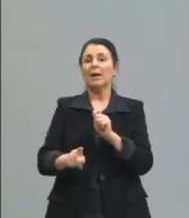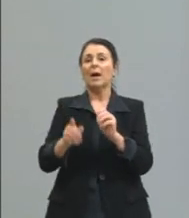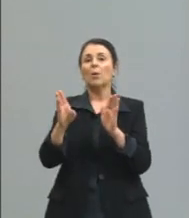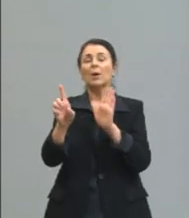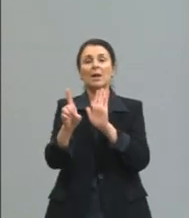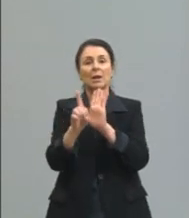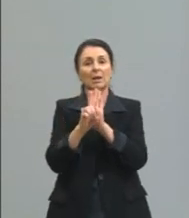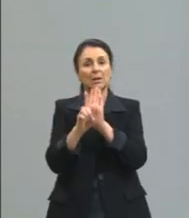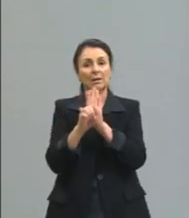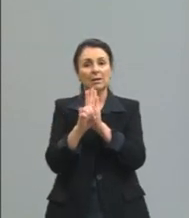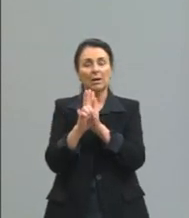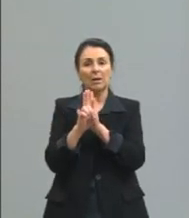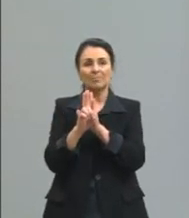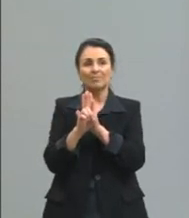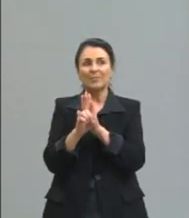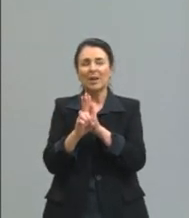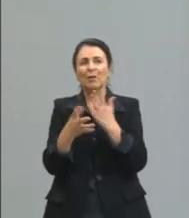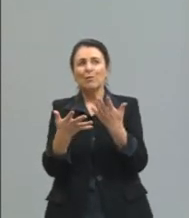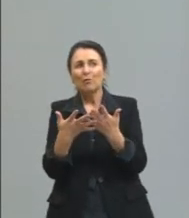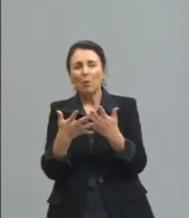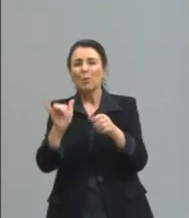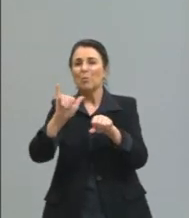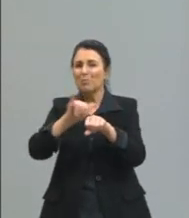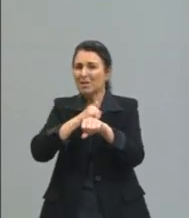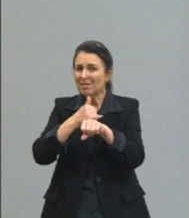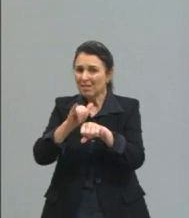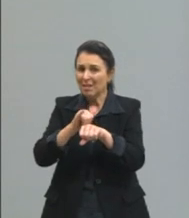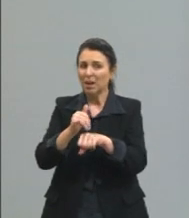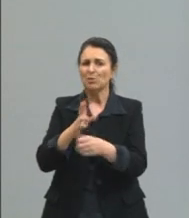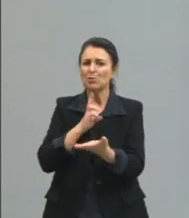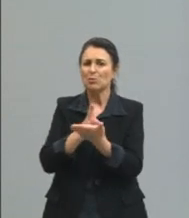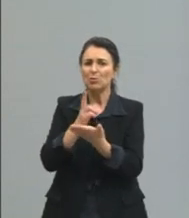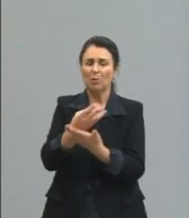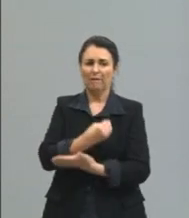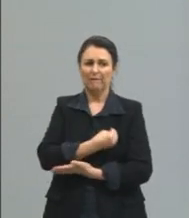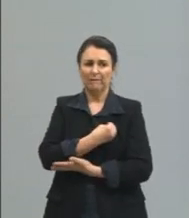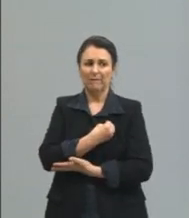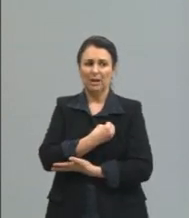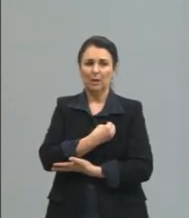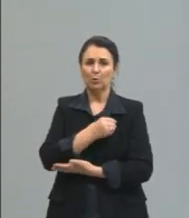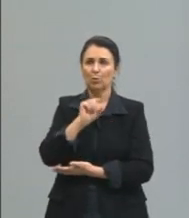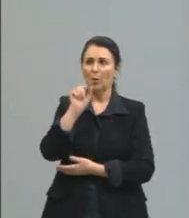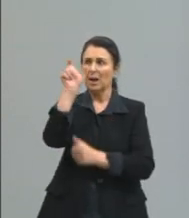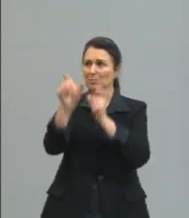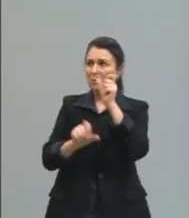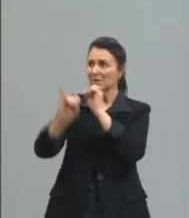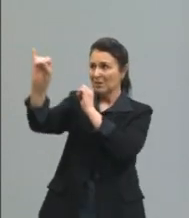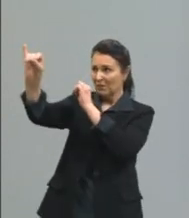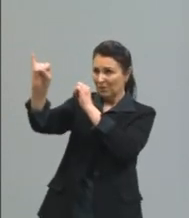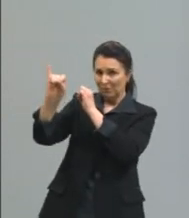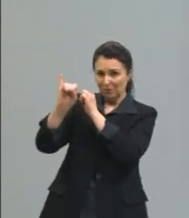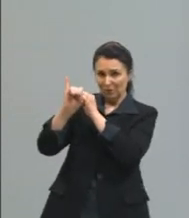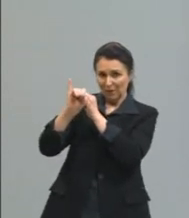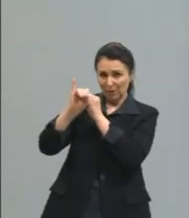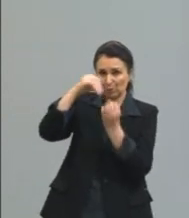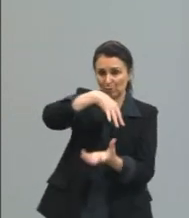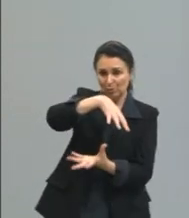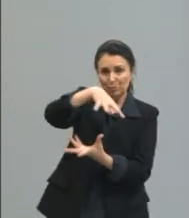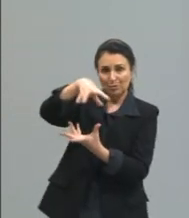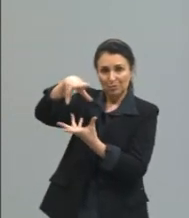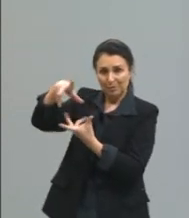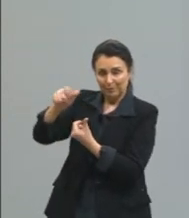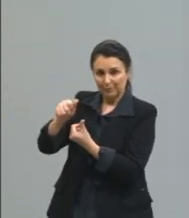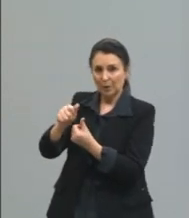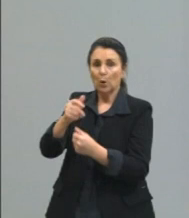D, tática de sobrevivência dos imigrantes. O Rio de Janeiro, o crescimento urbano que ele teve